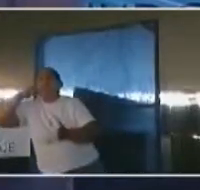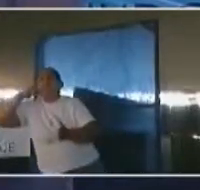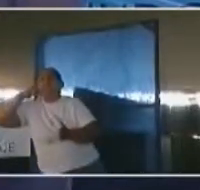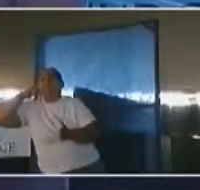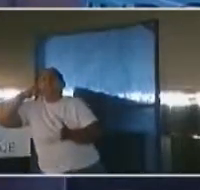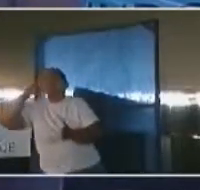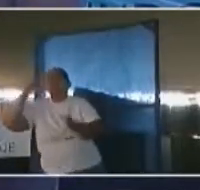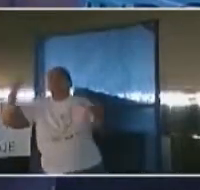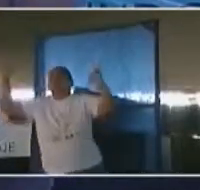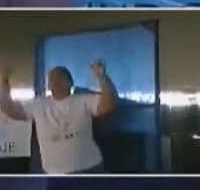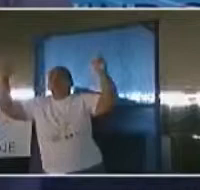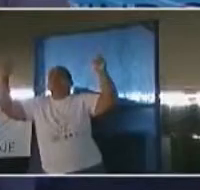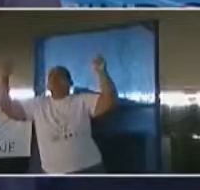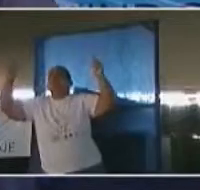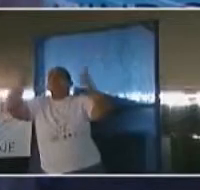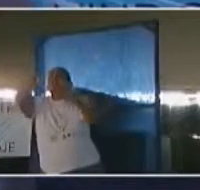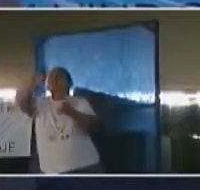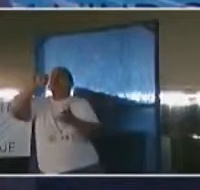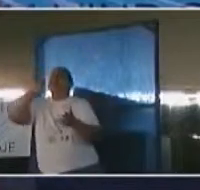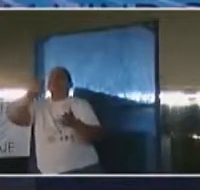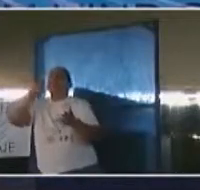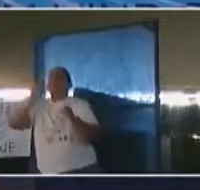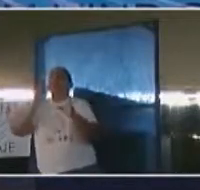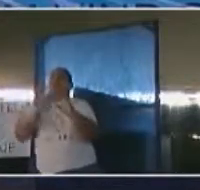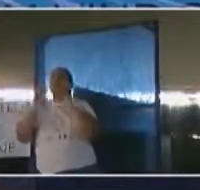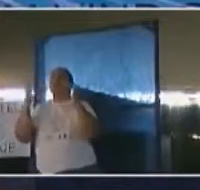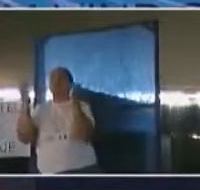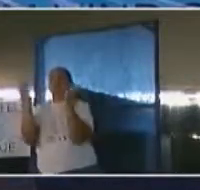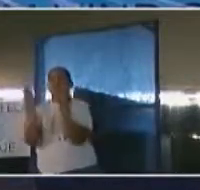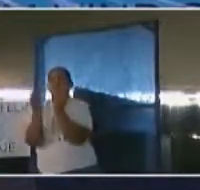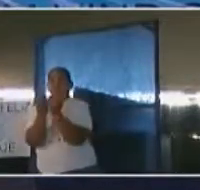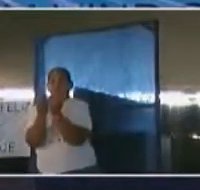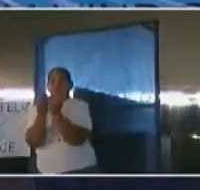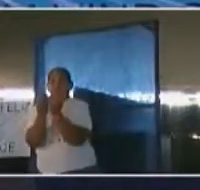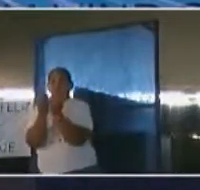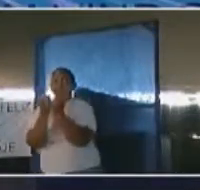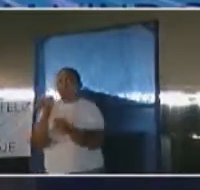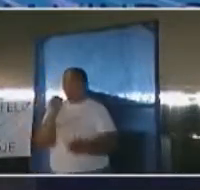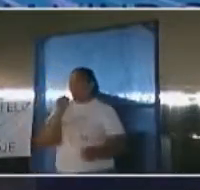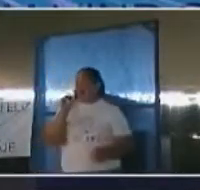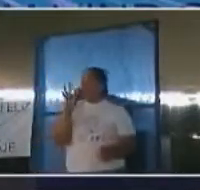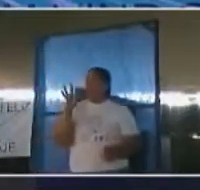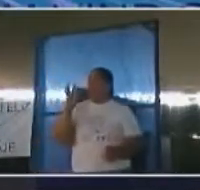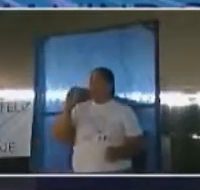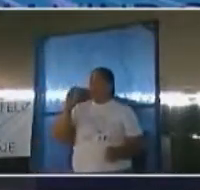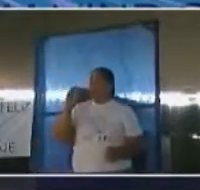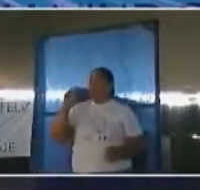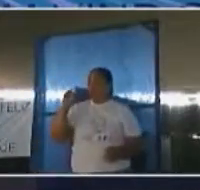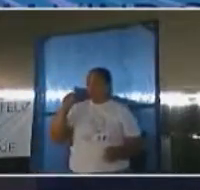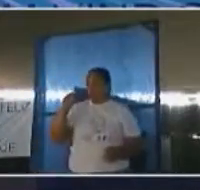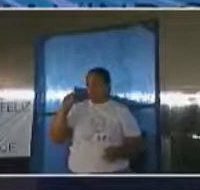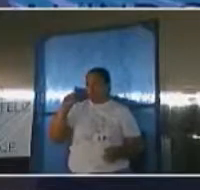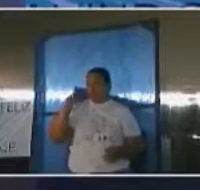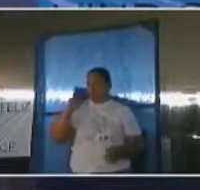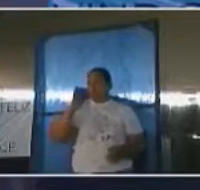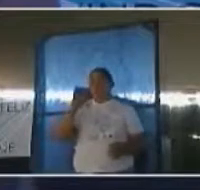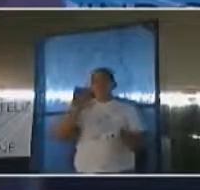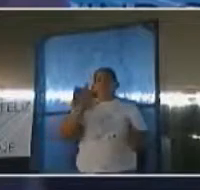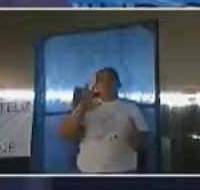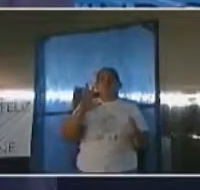congresso, que vem do livro de Atos dos Apóstolos, capítulo 17, versículo